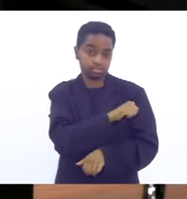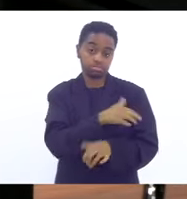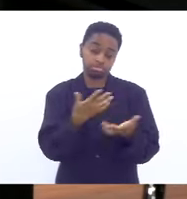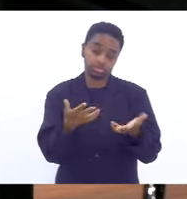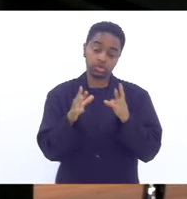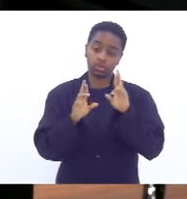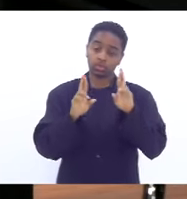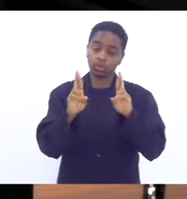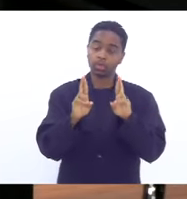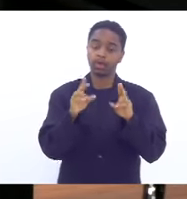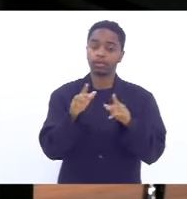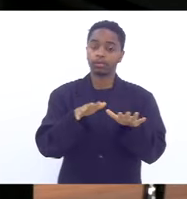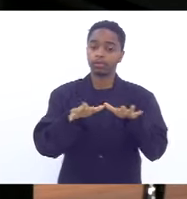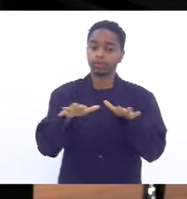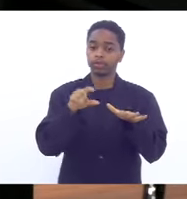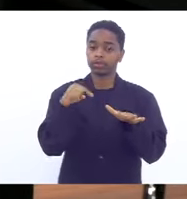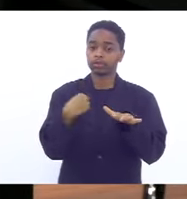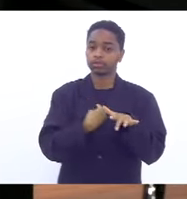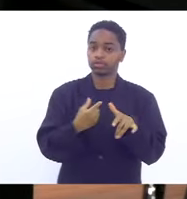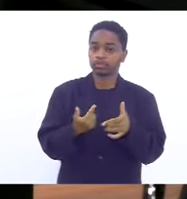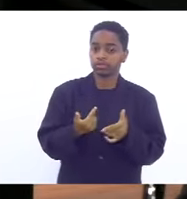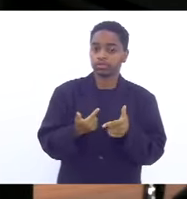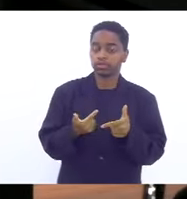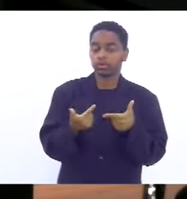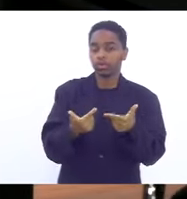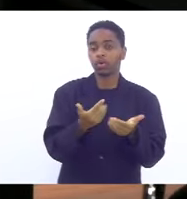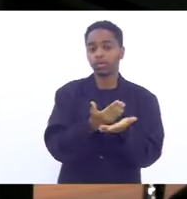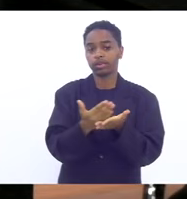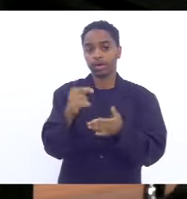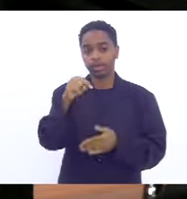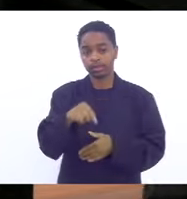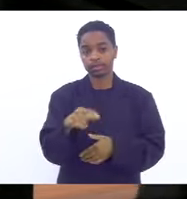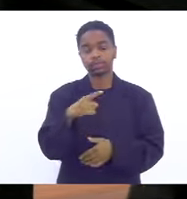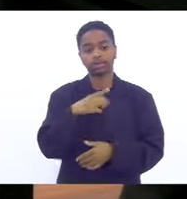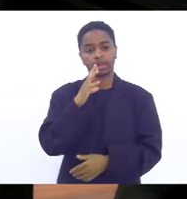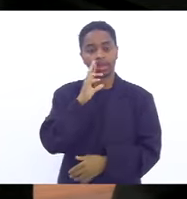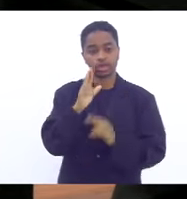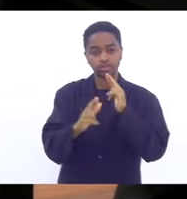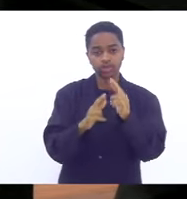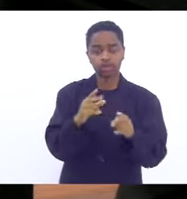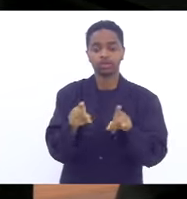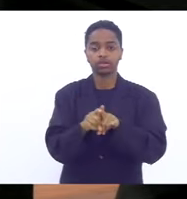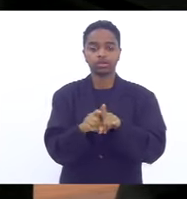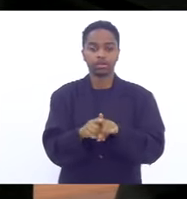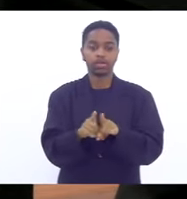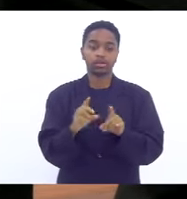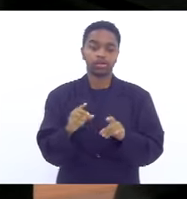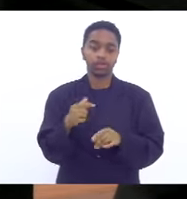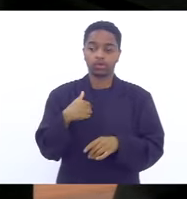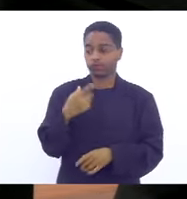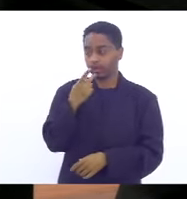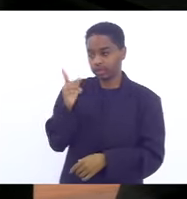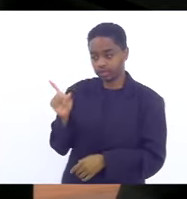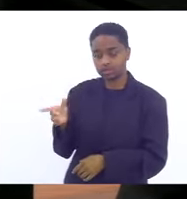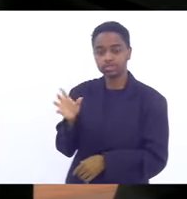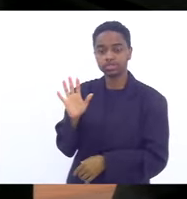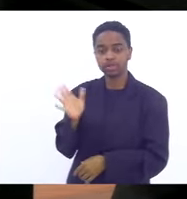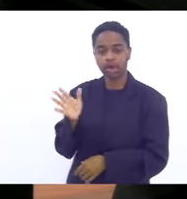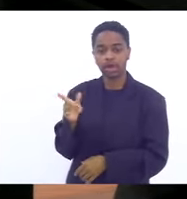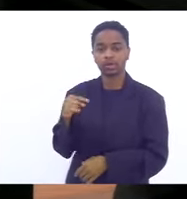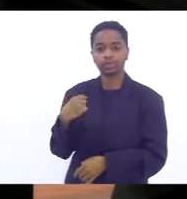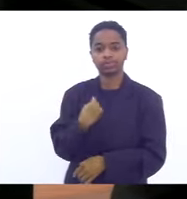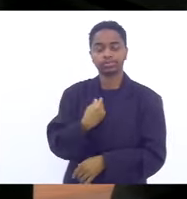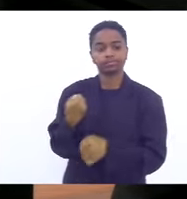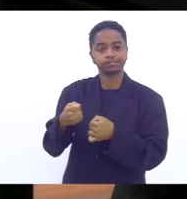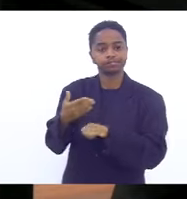aqui dê resultado. Eu tinha falado com o Gutinho aqui para que a gente possa também estar participando dessa comitiva, né, se assim for